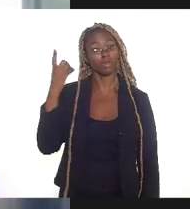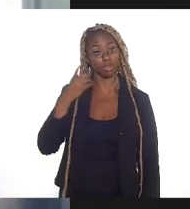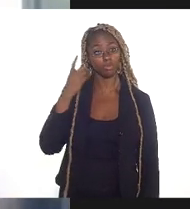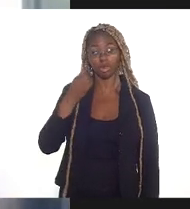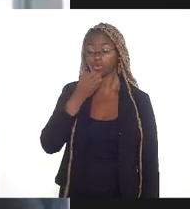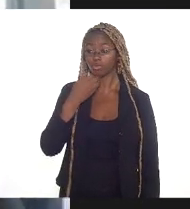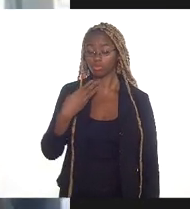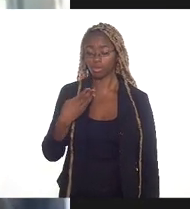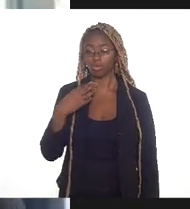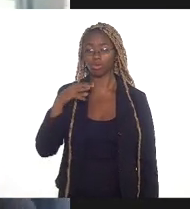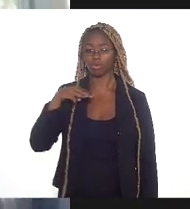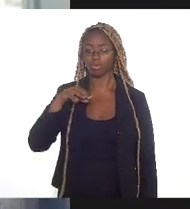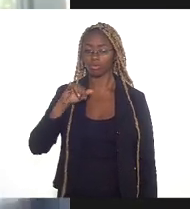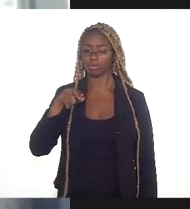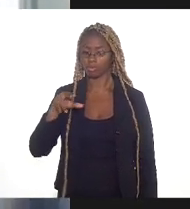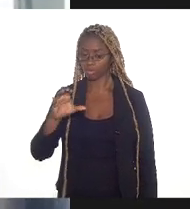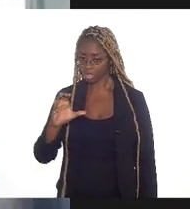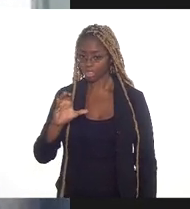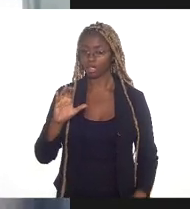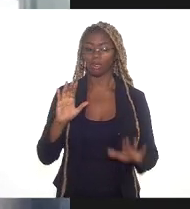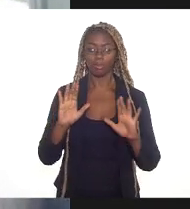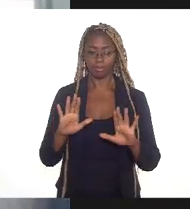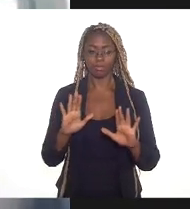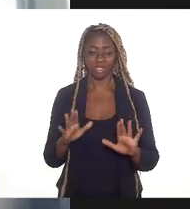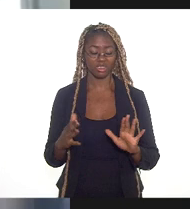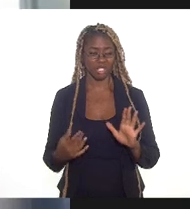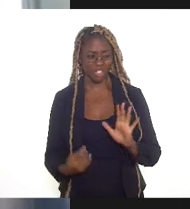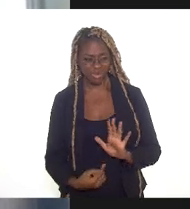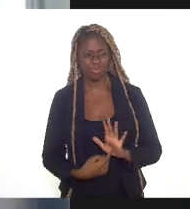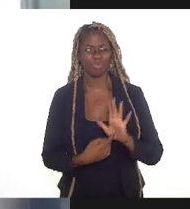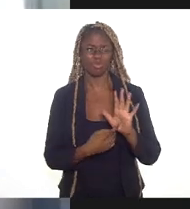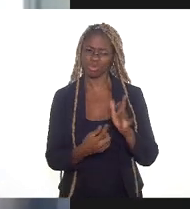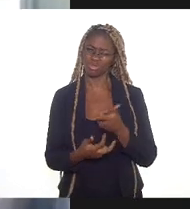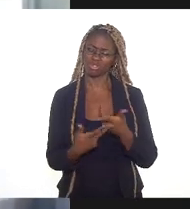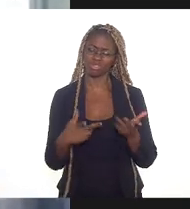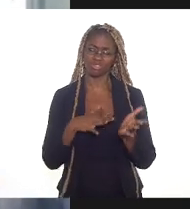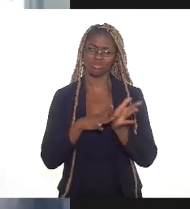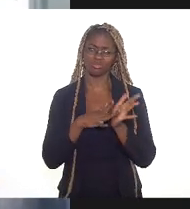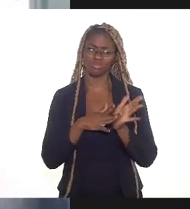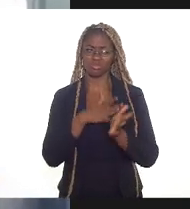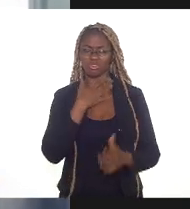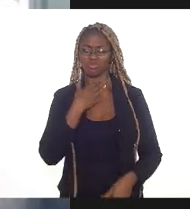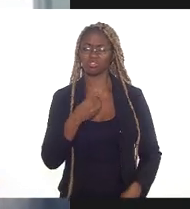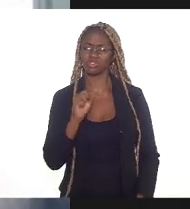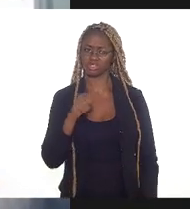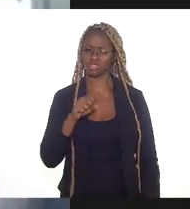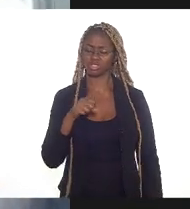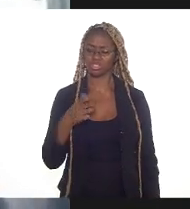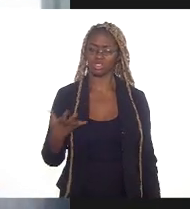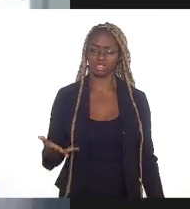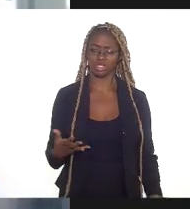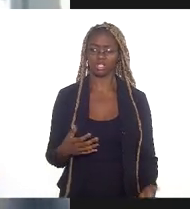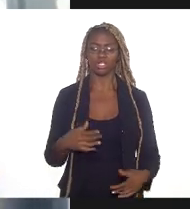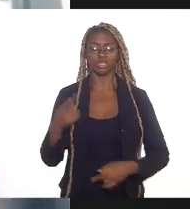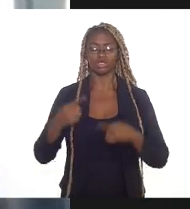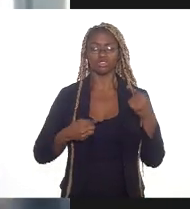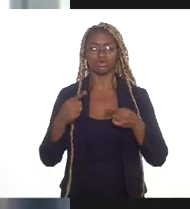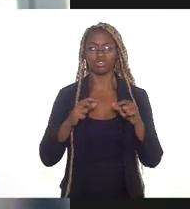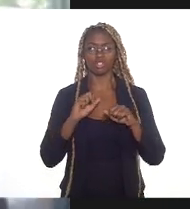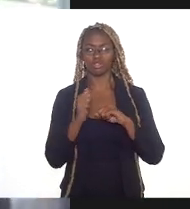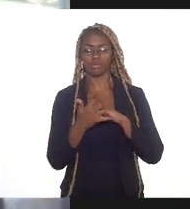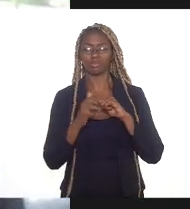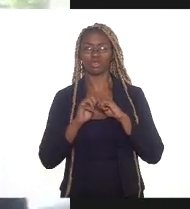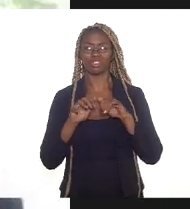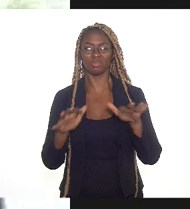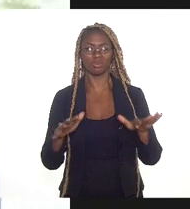eles nos impõem pegadinhas, cavalos de Troia, é verdade. Num momento de discussão de pandemia, com uma centena de, uma